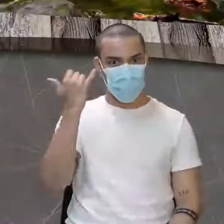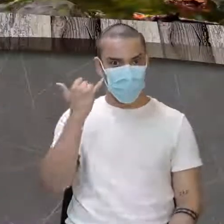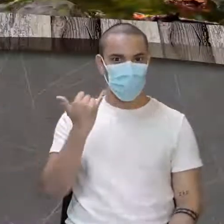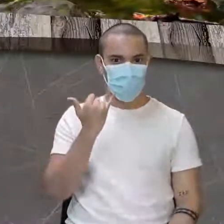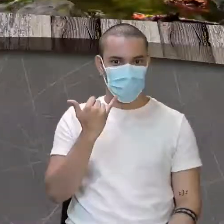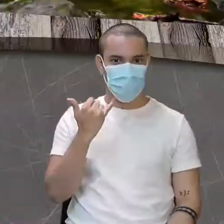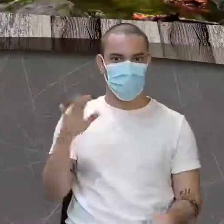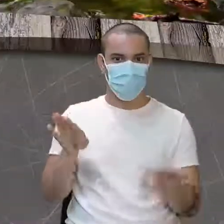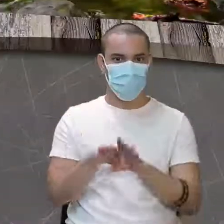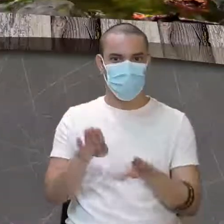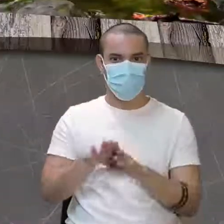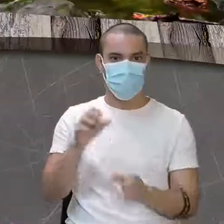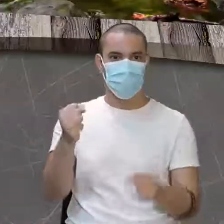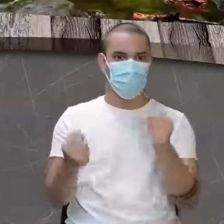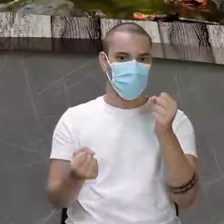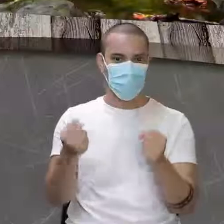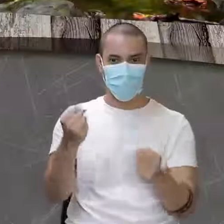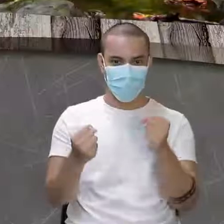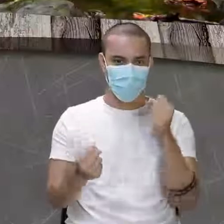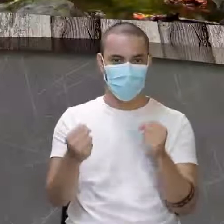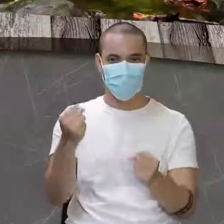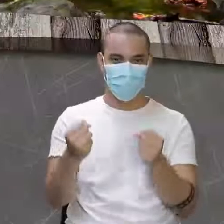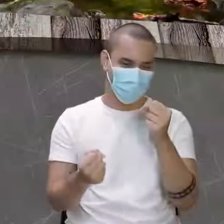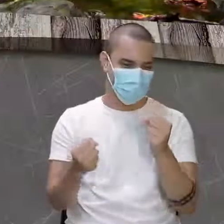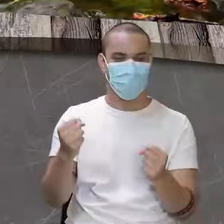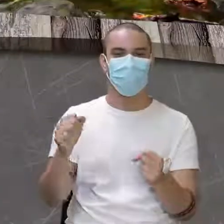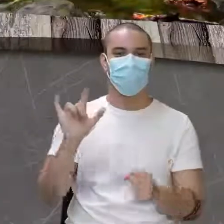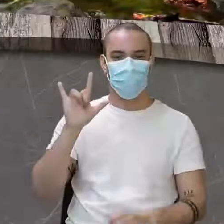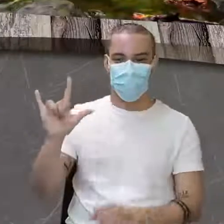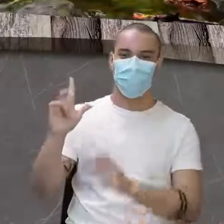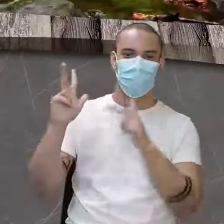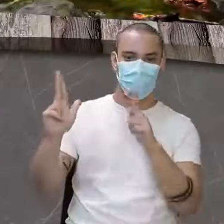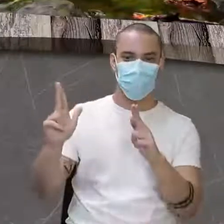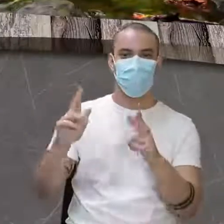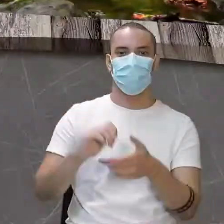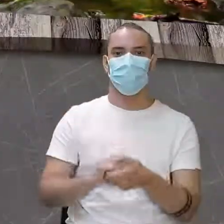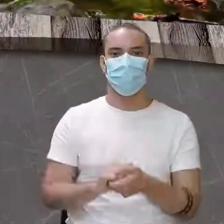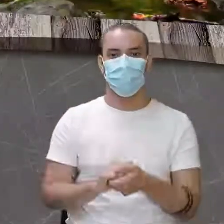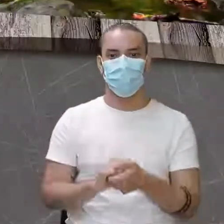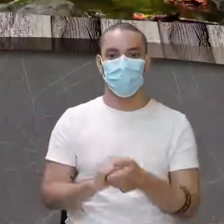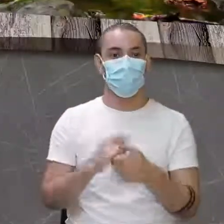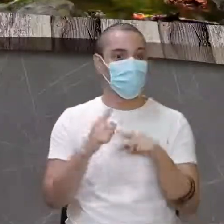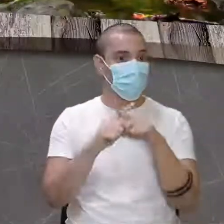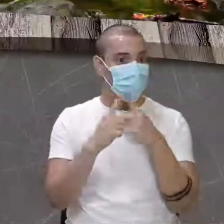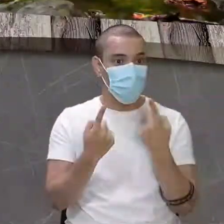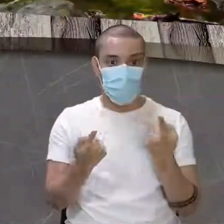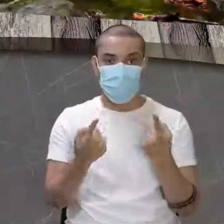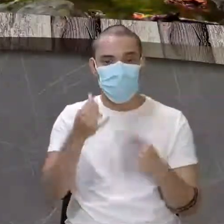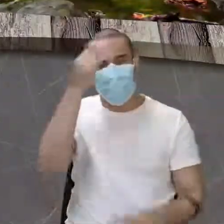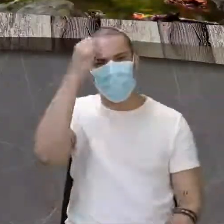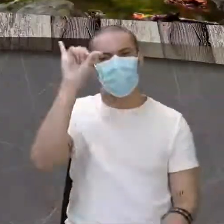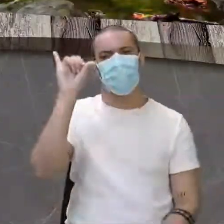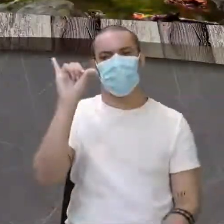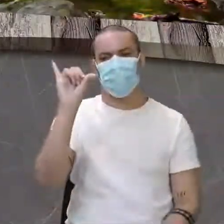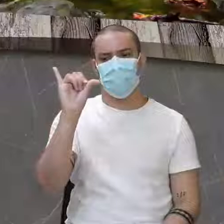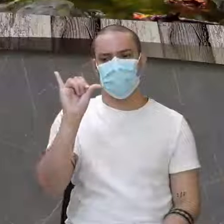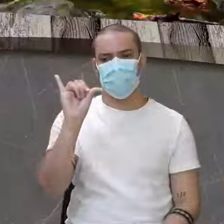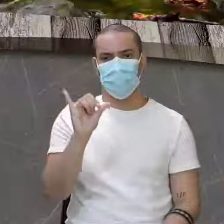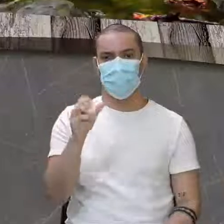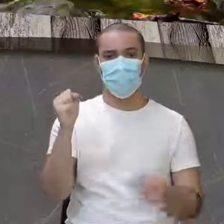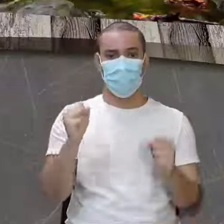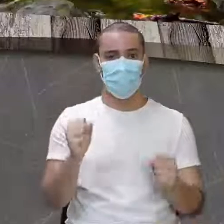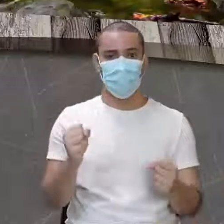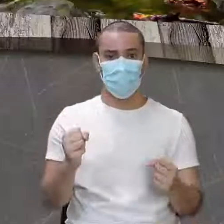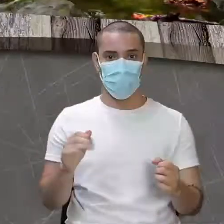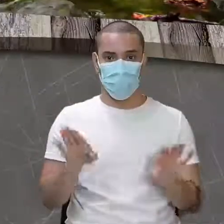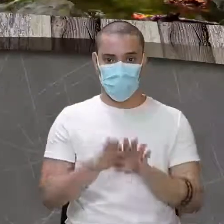padaria de carro, mas tudo bem, se for, a gente se ama do mesmo jeito. Mas evite, se você puder, para manter a